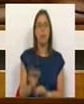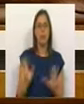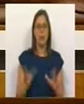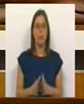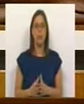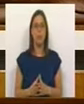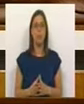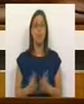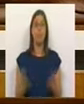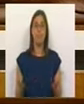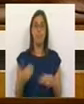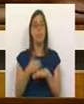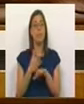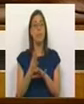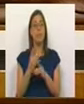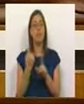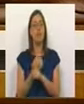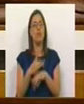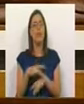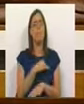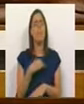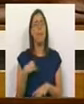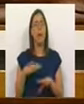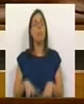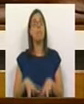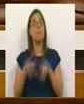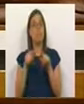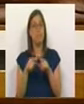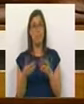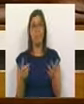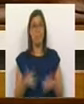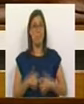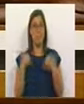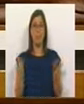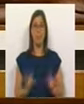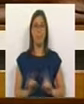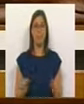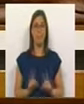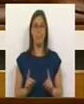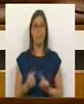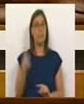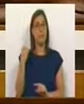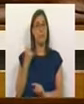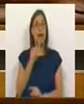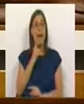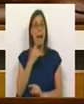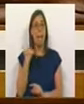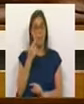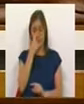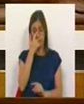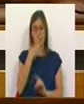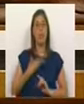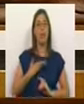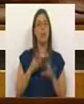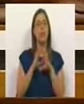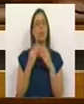24%. E no setor dos dispositivos médicos, a evolução não é melhor. No passado mês de abril, a